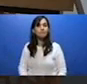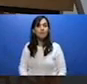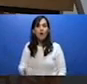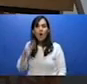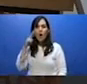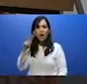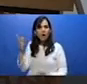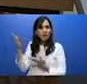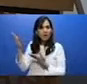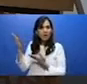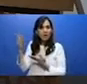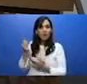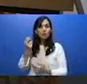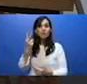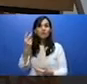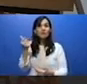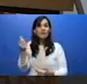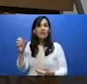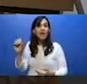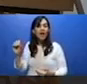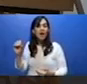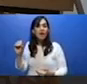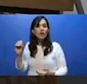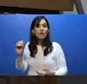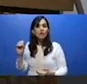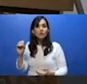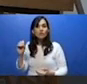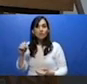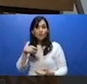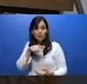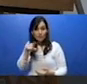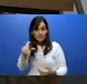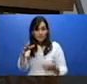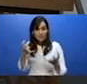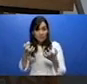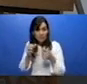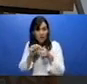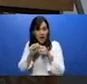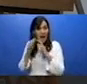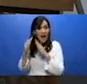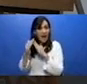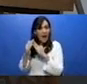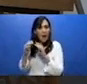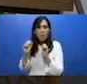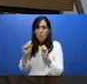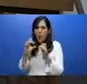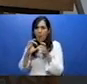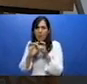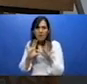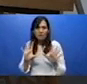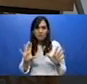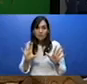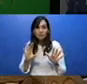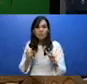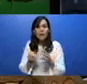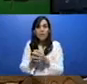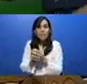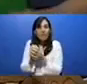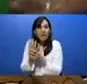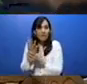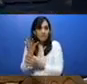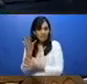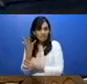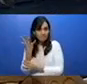Aqui na página 260, eu trouxe aqui, se vocês quiserem fazer em casa depois, tá, crianças? Uma plantinha,